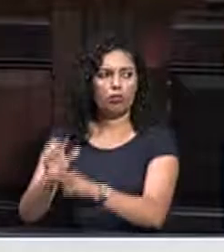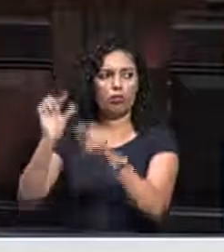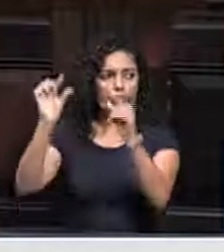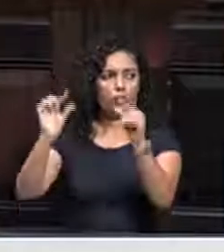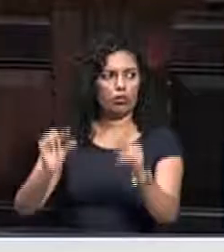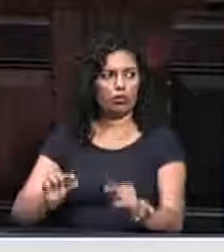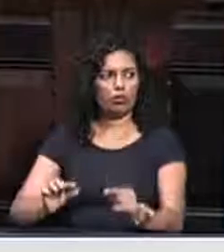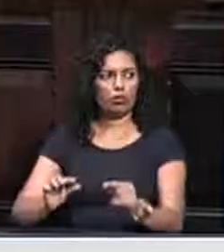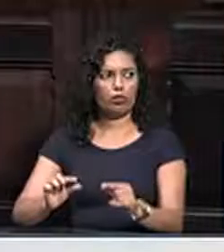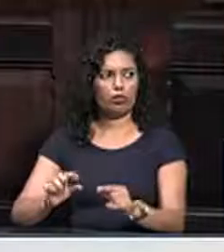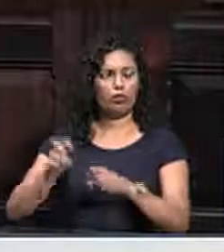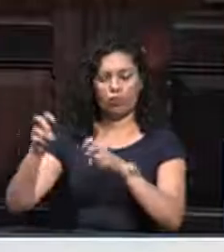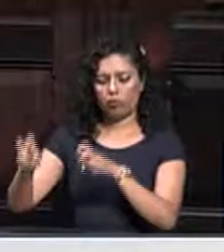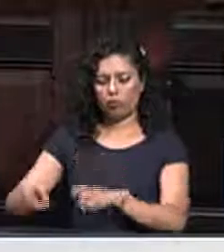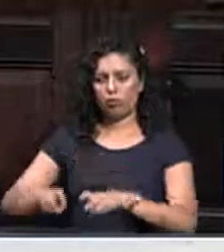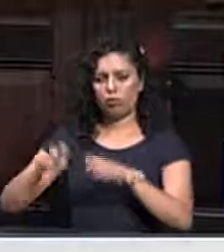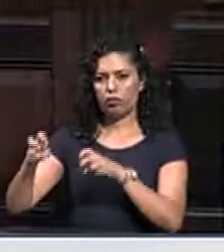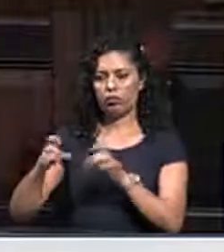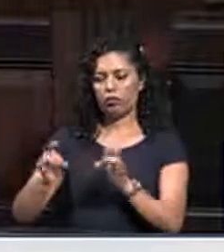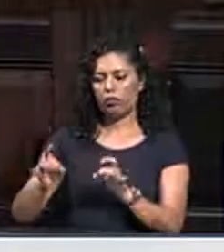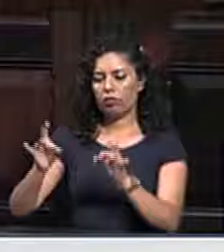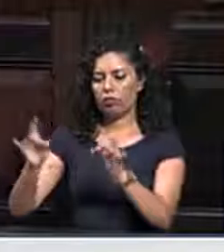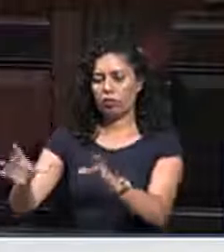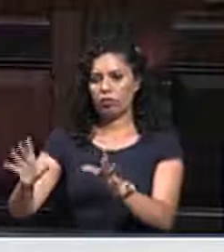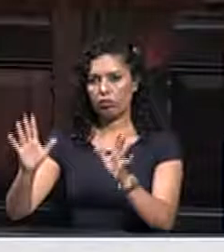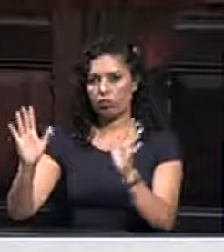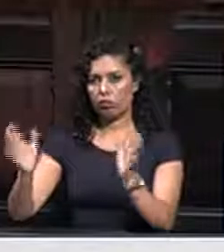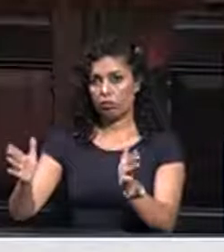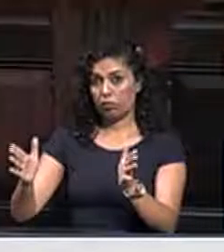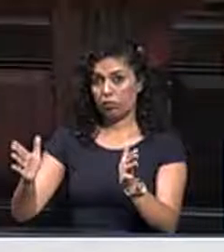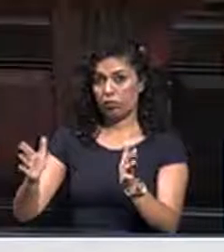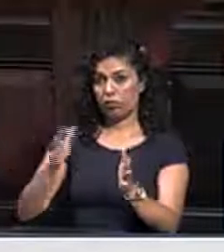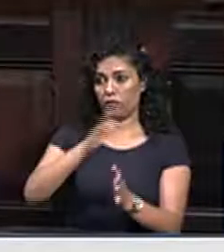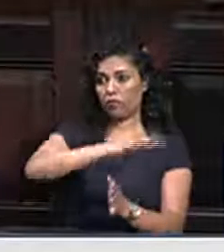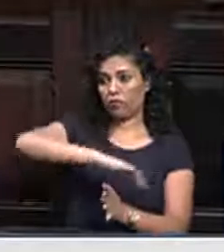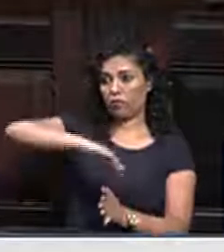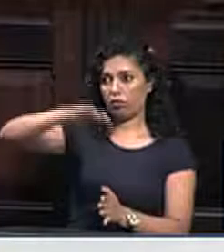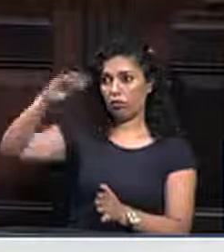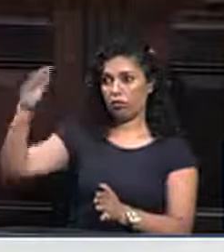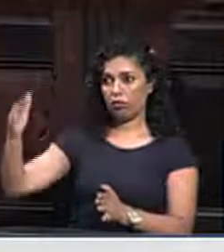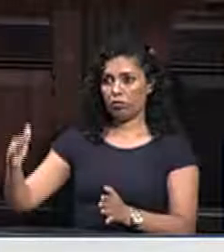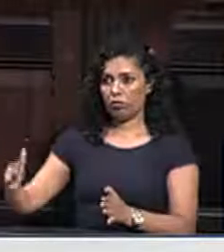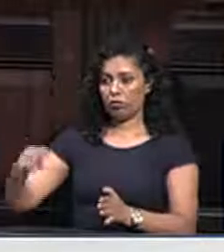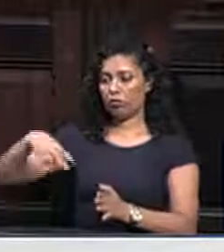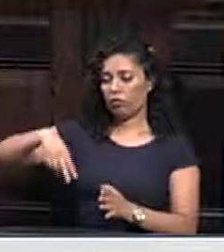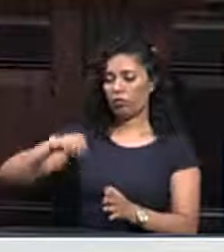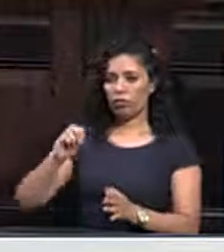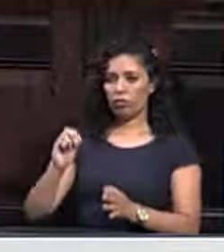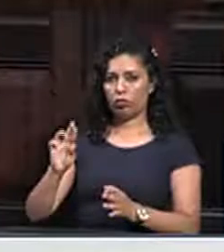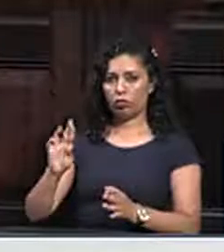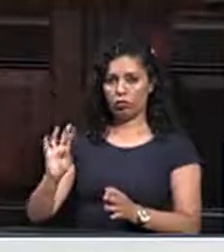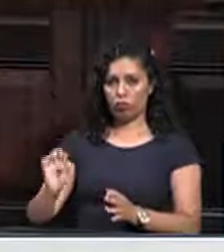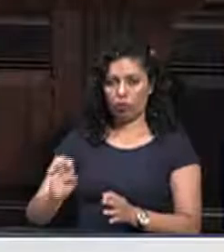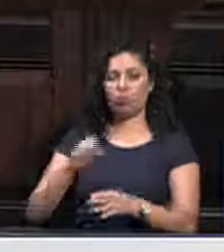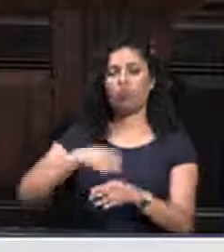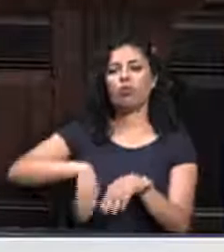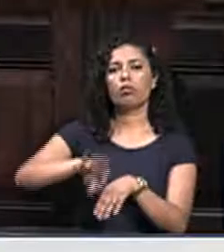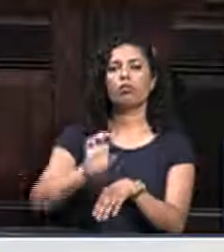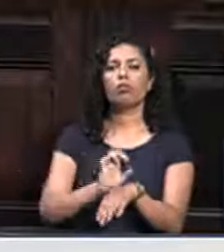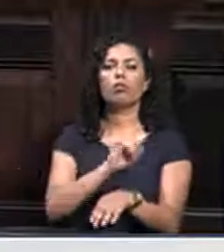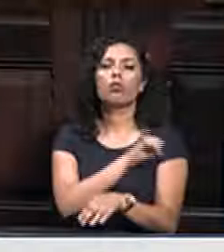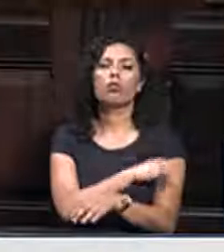de agricultura pecuária abandonadas ou estagnadas na serra, no norte e noroeste do estado. Esse é o